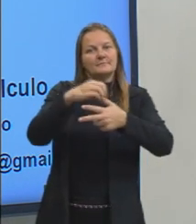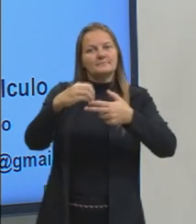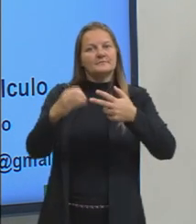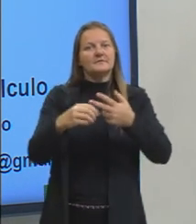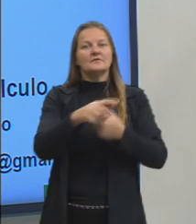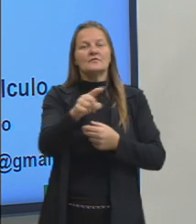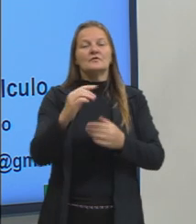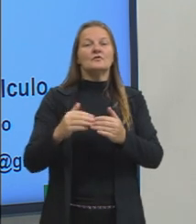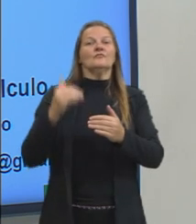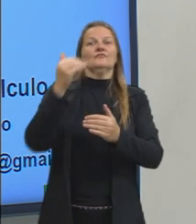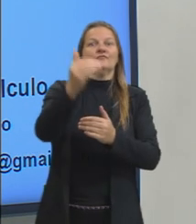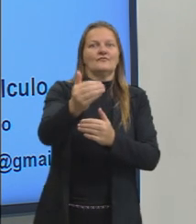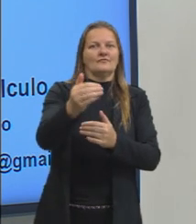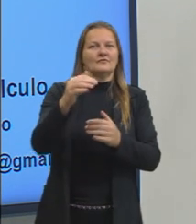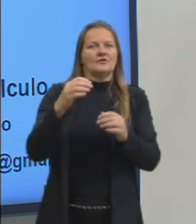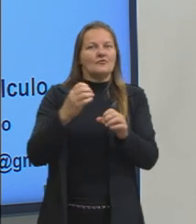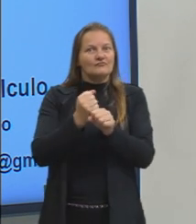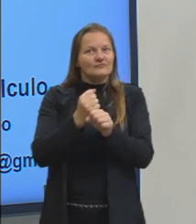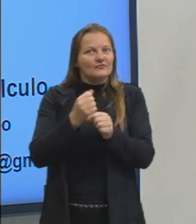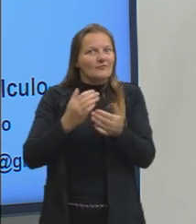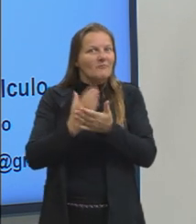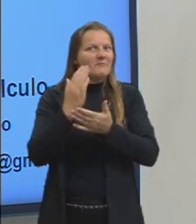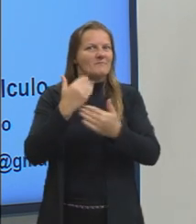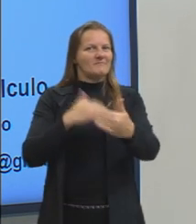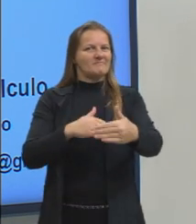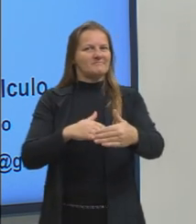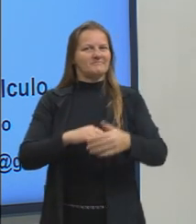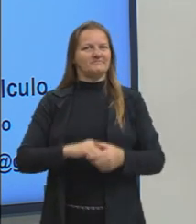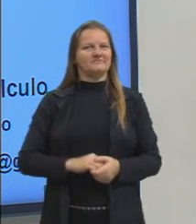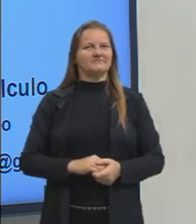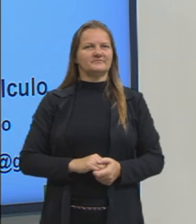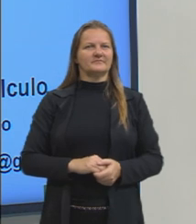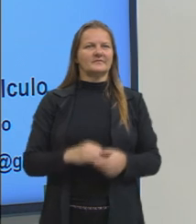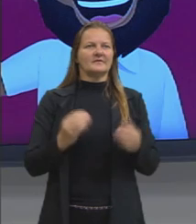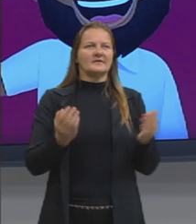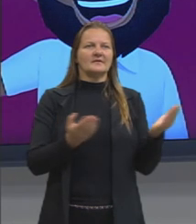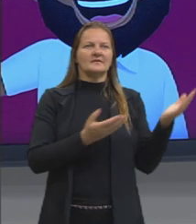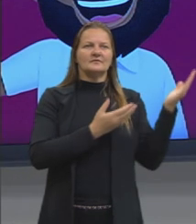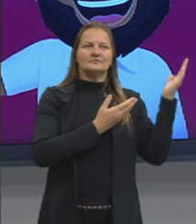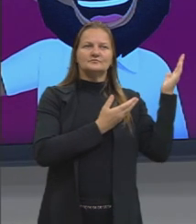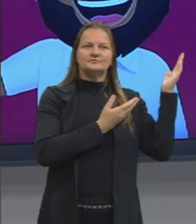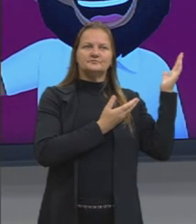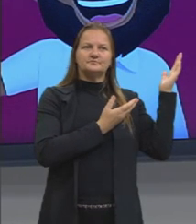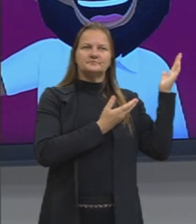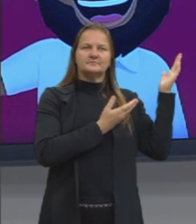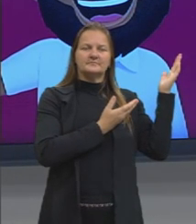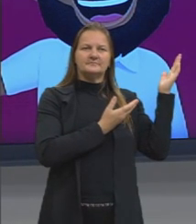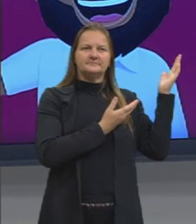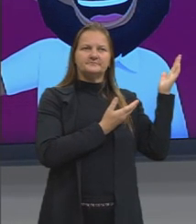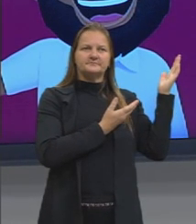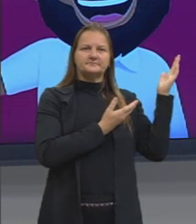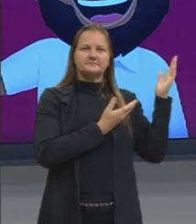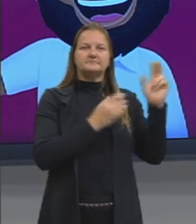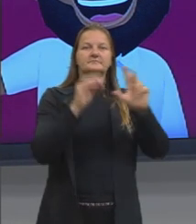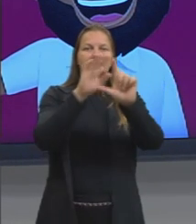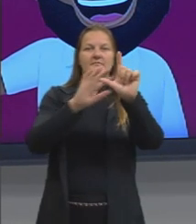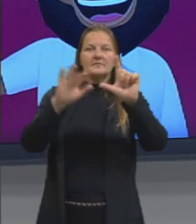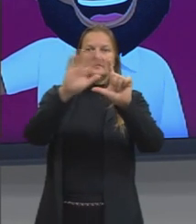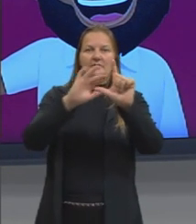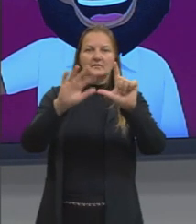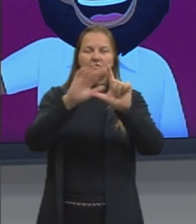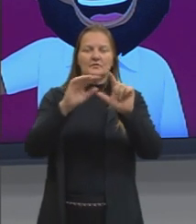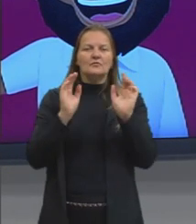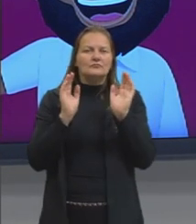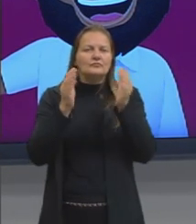para que vocês depois lá na final tem um bom rendimento na prova aqui é o lado Então segue o meu QR Code que vai ser direcionado